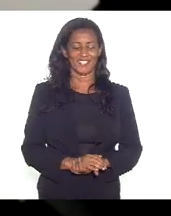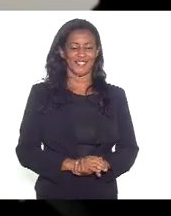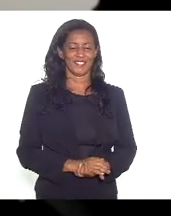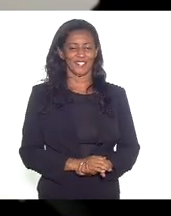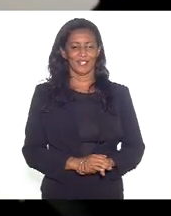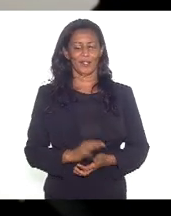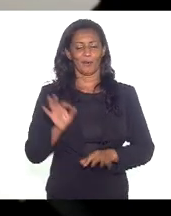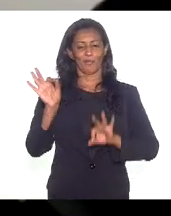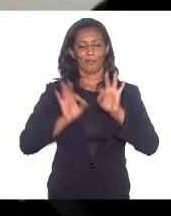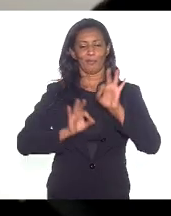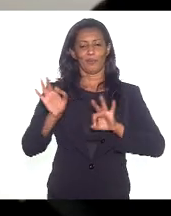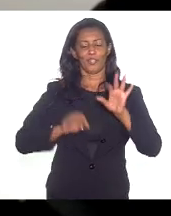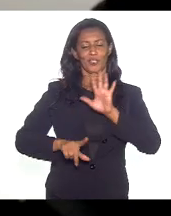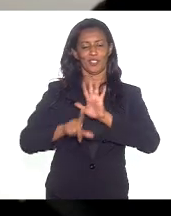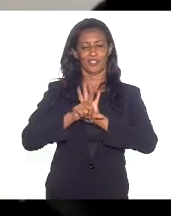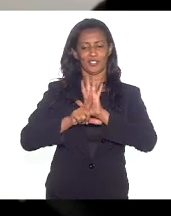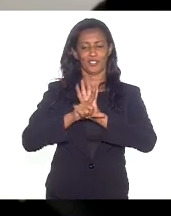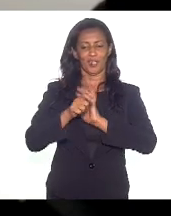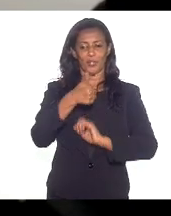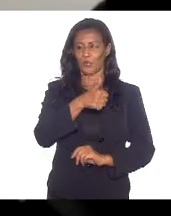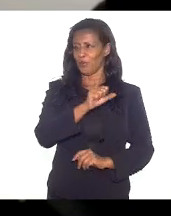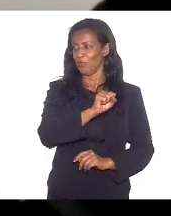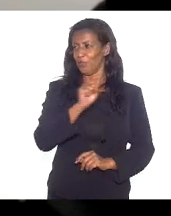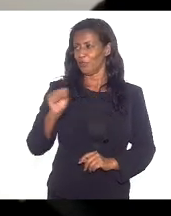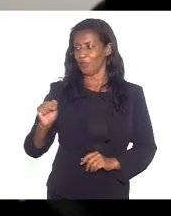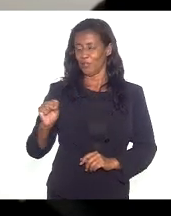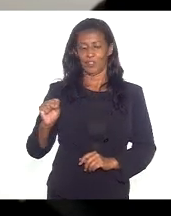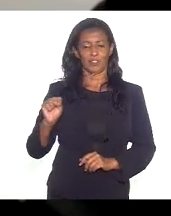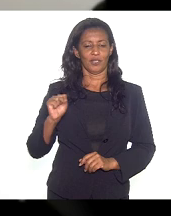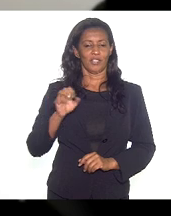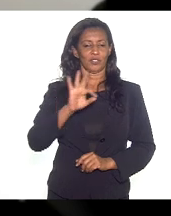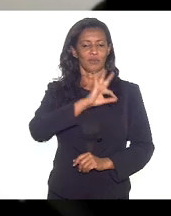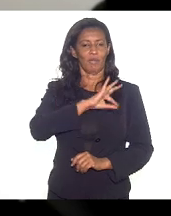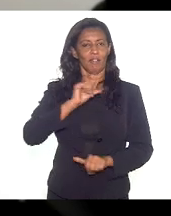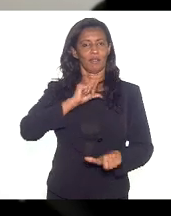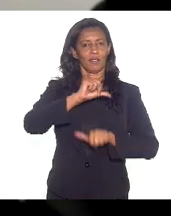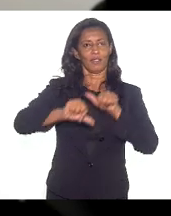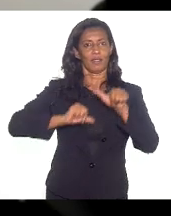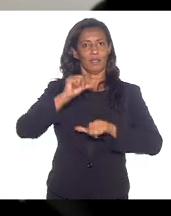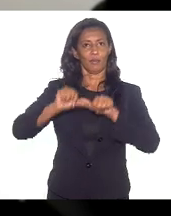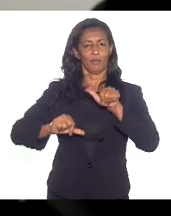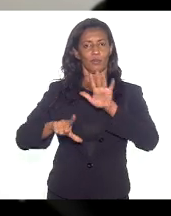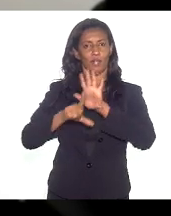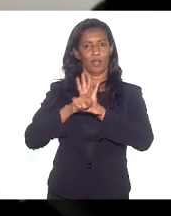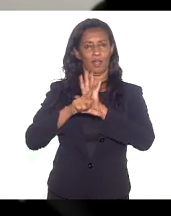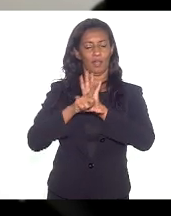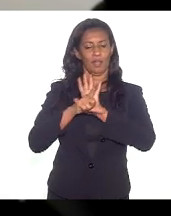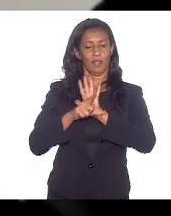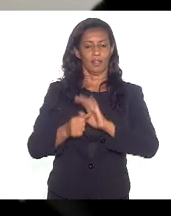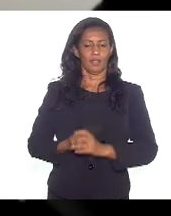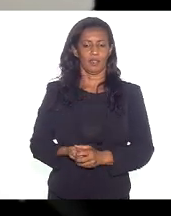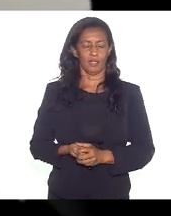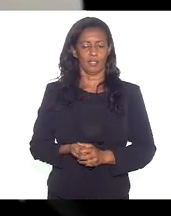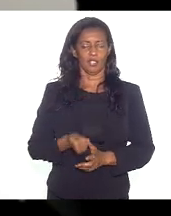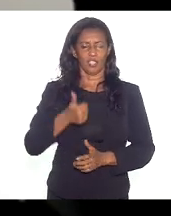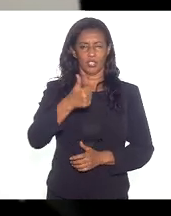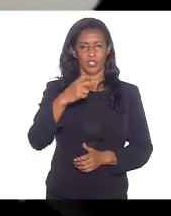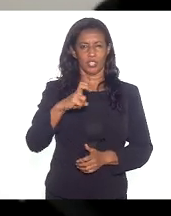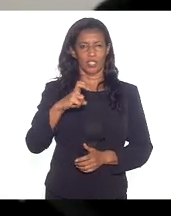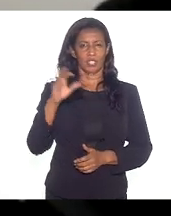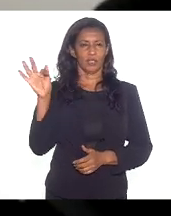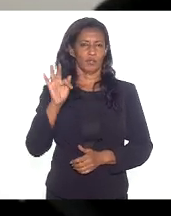de lei 588/2019, de autoria da deputada Marta Rocha, que altera a lei 6.165, de 15 de fevereiro